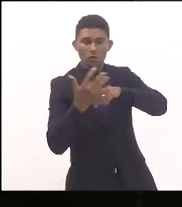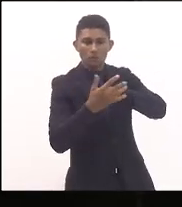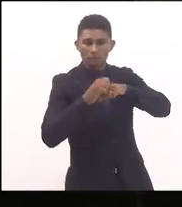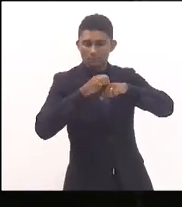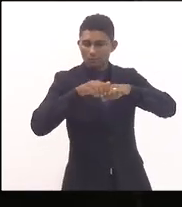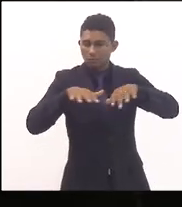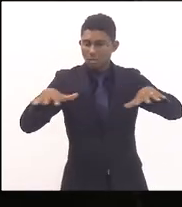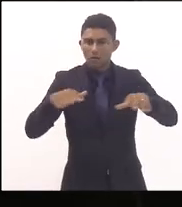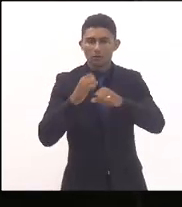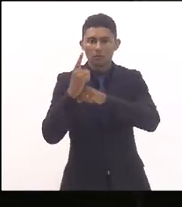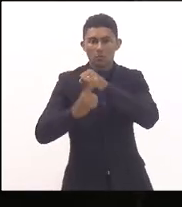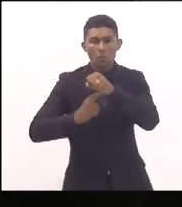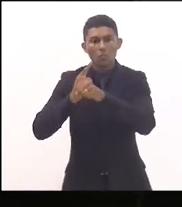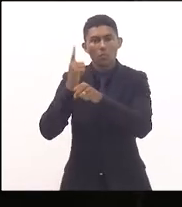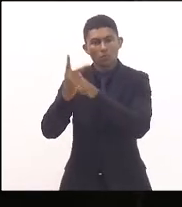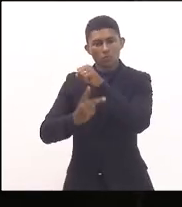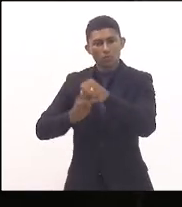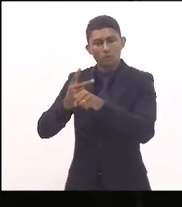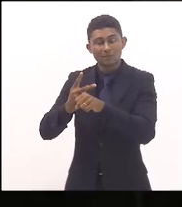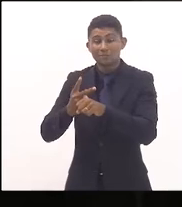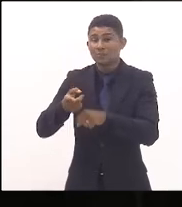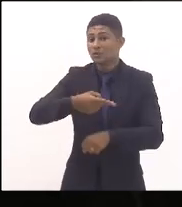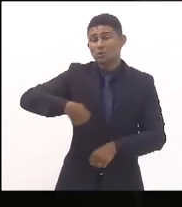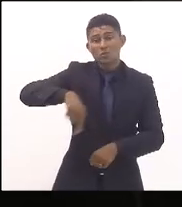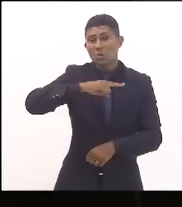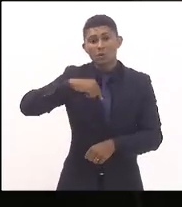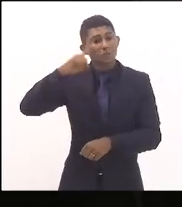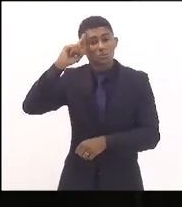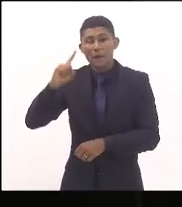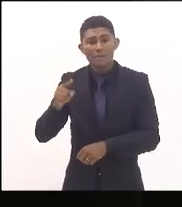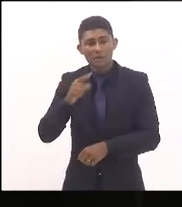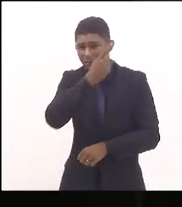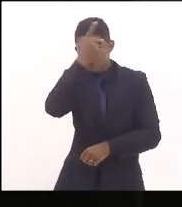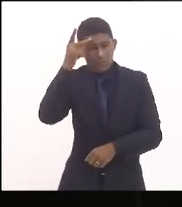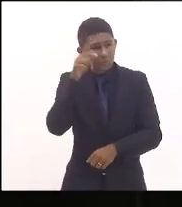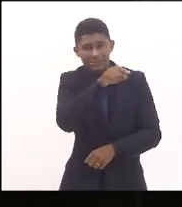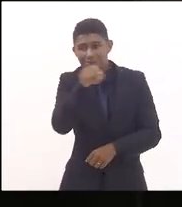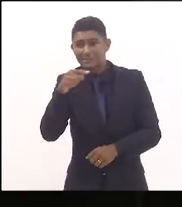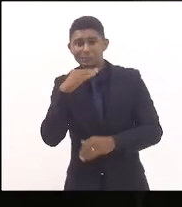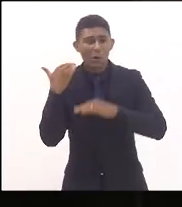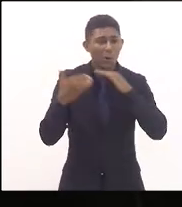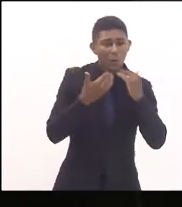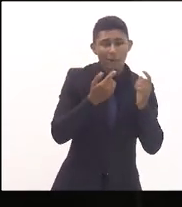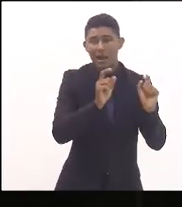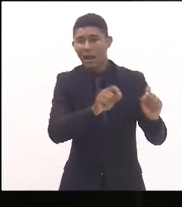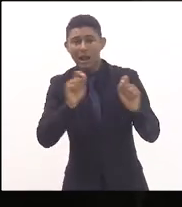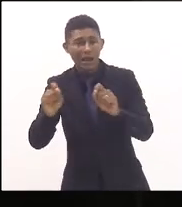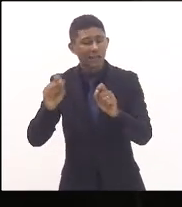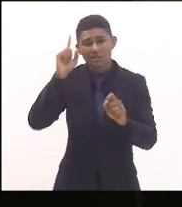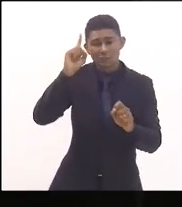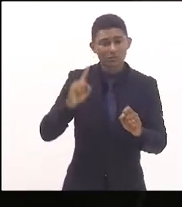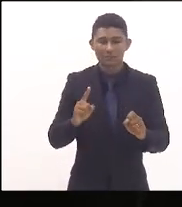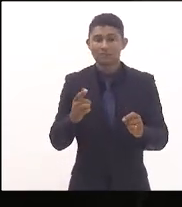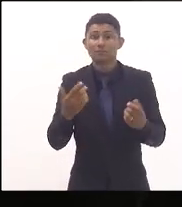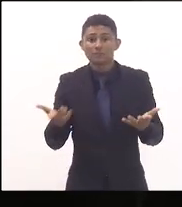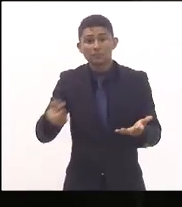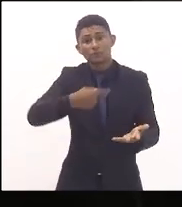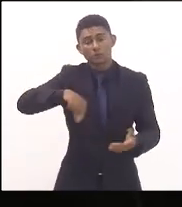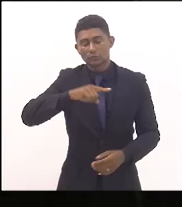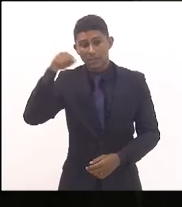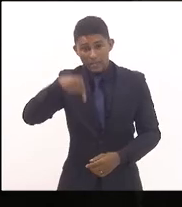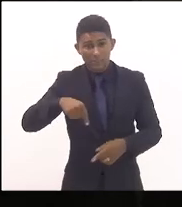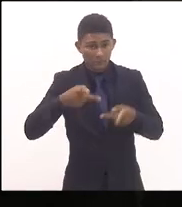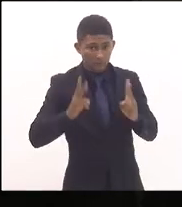sabíamos que iria ficar de pé ou não E aqui estamos então cada um de nós aqui tem uma missão